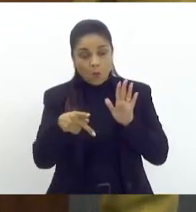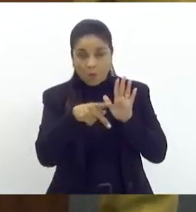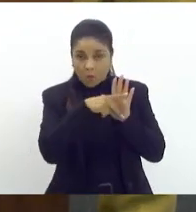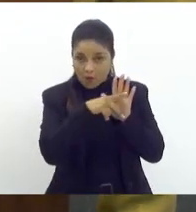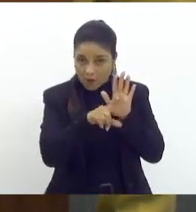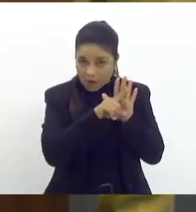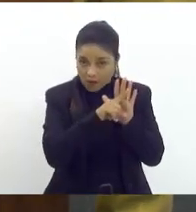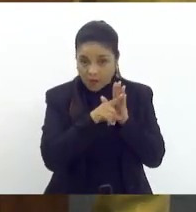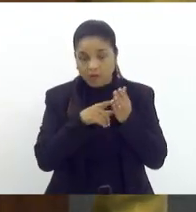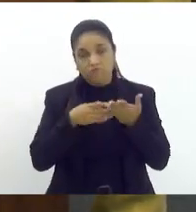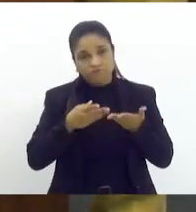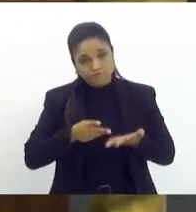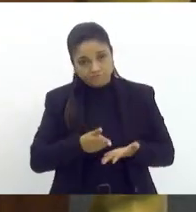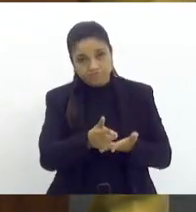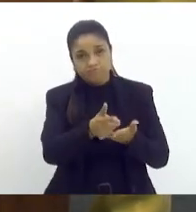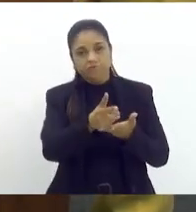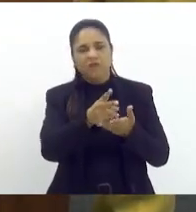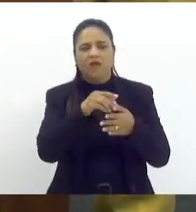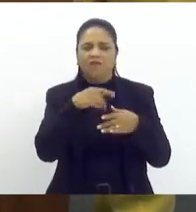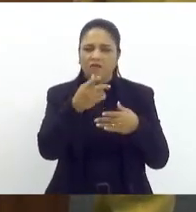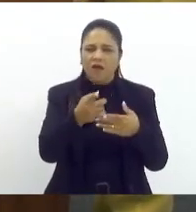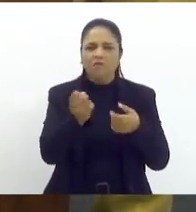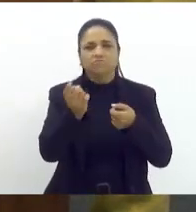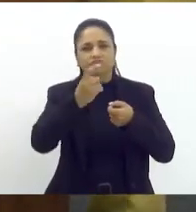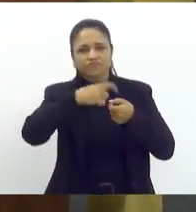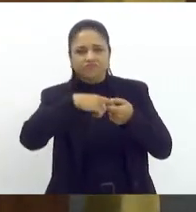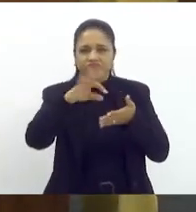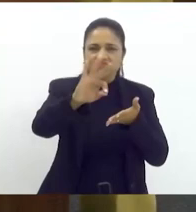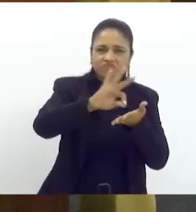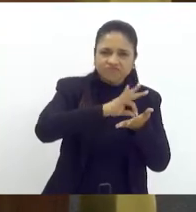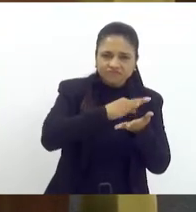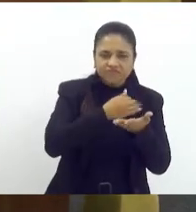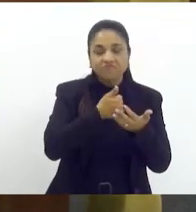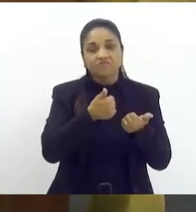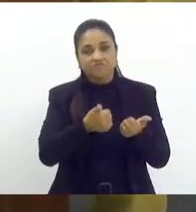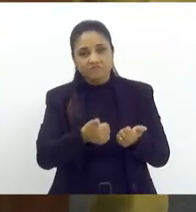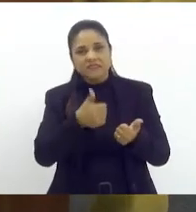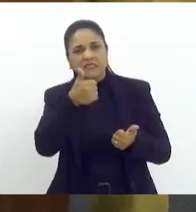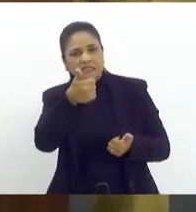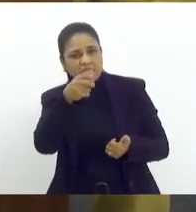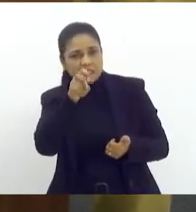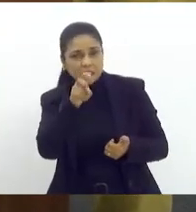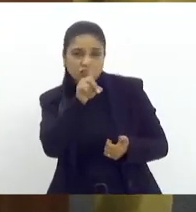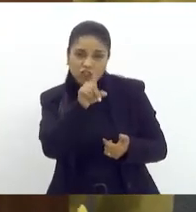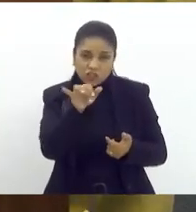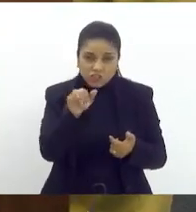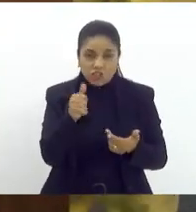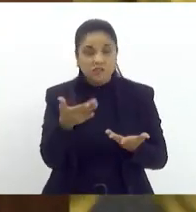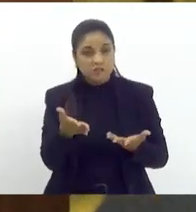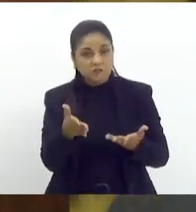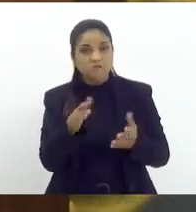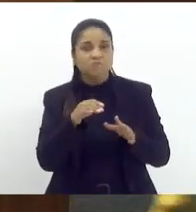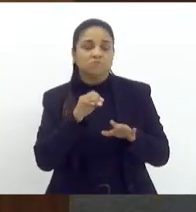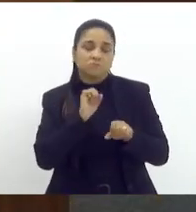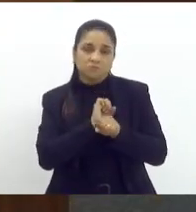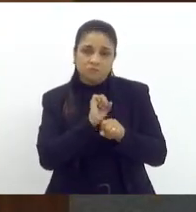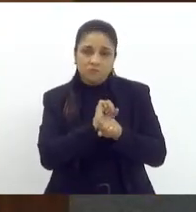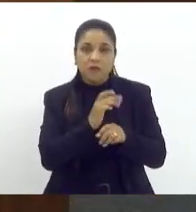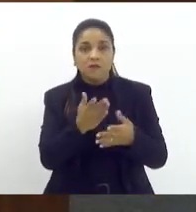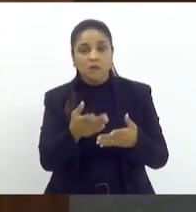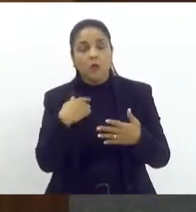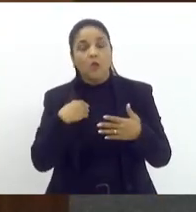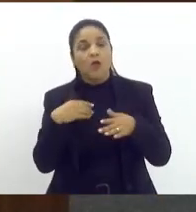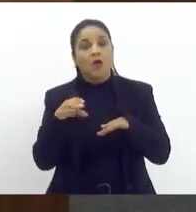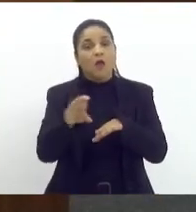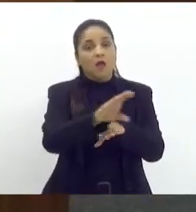porque ainda vai a Sansão tem 15 dias para sancionar e a gente traria a emenda constitucional